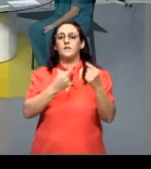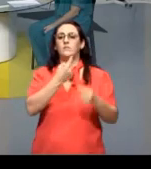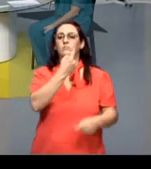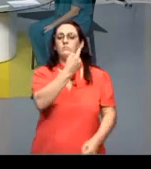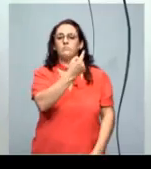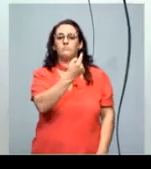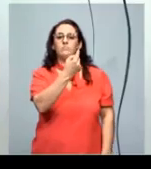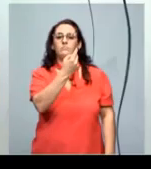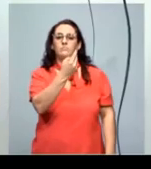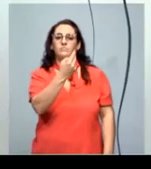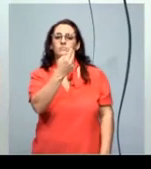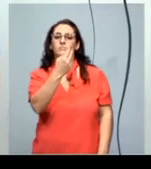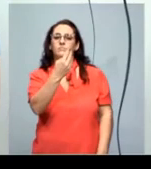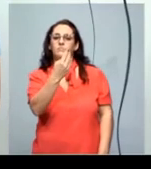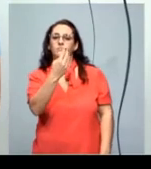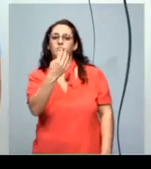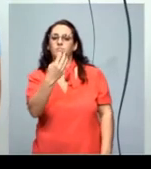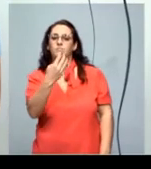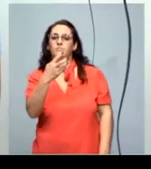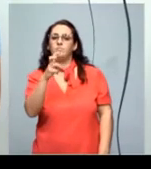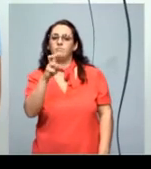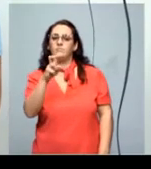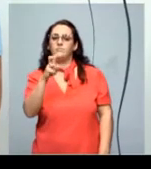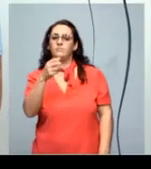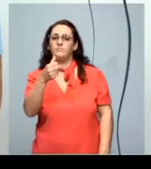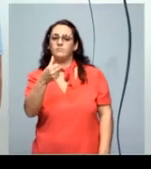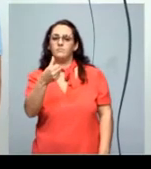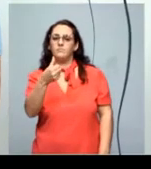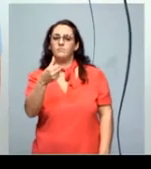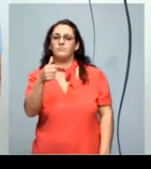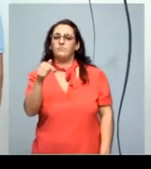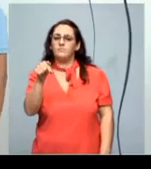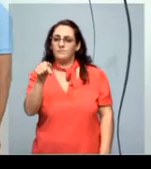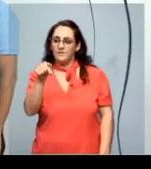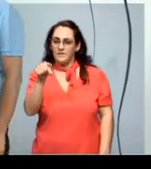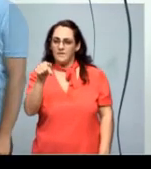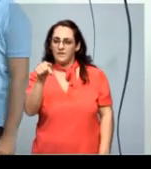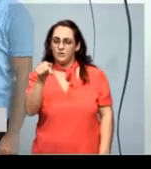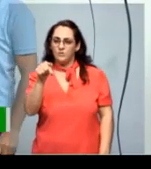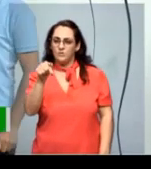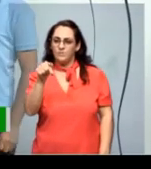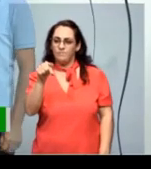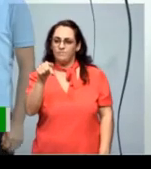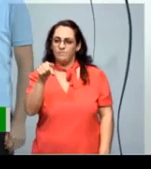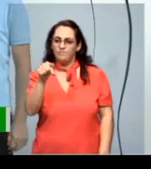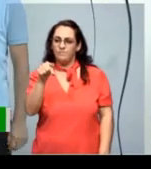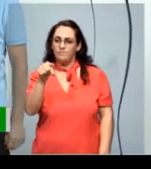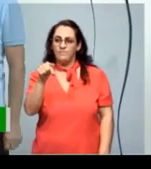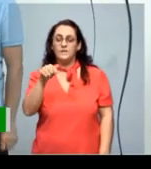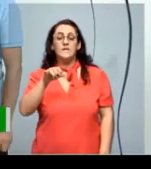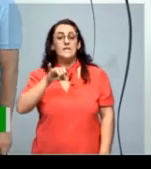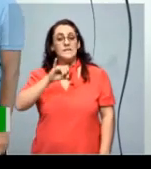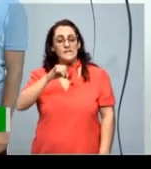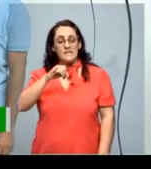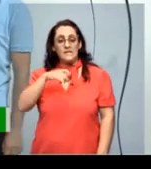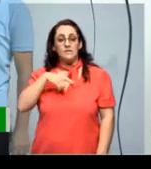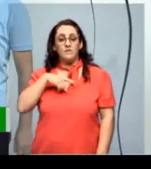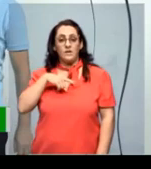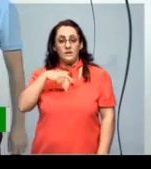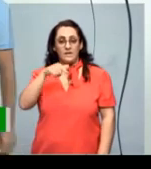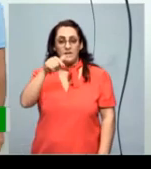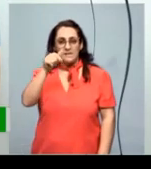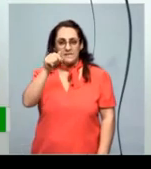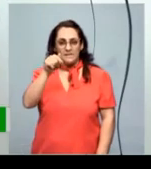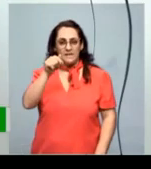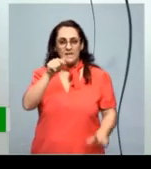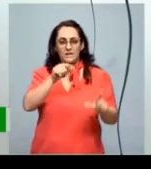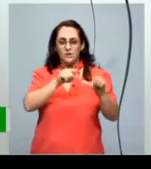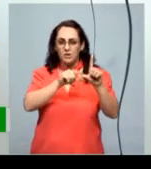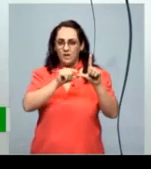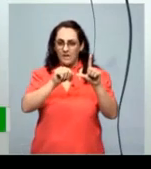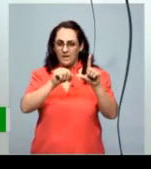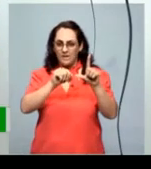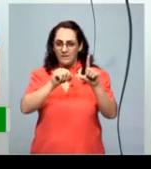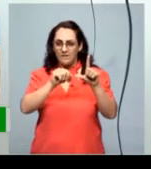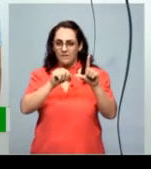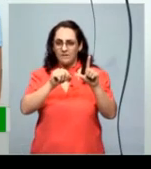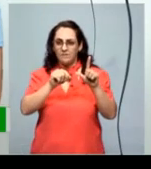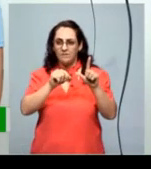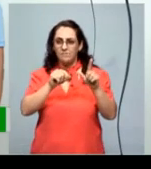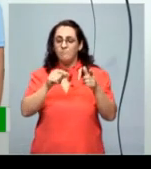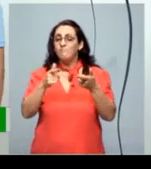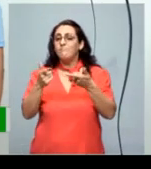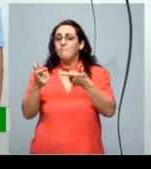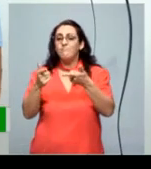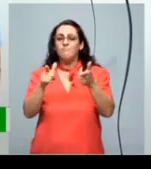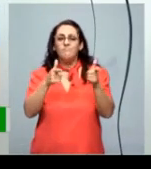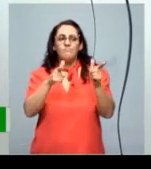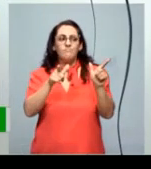duas, três, quatro, cinco, seis, sete letras. Se nós temos sete letras e não temos nenhuma